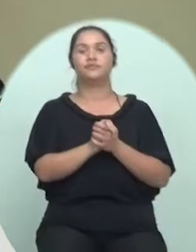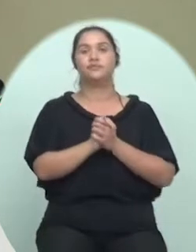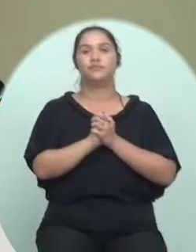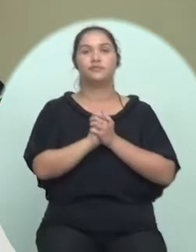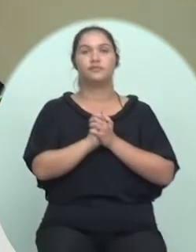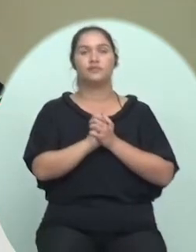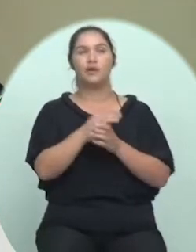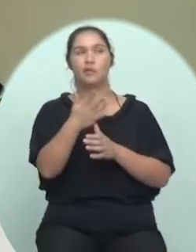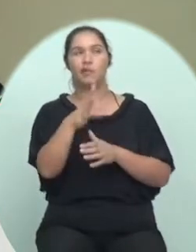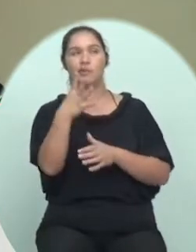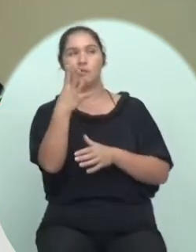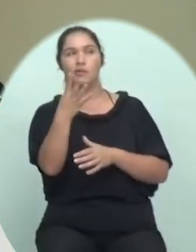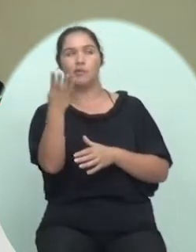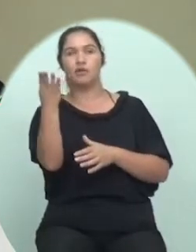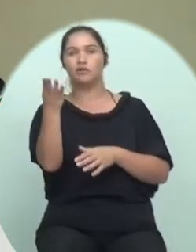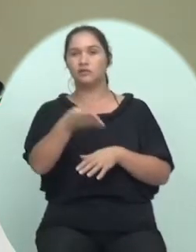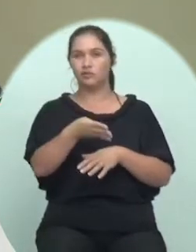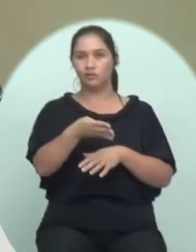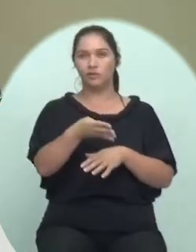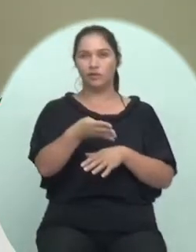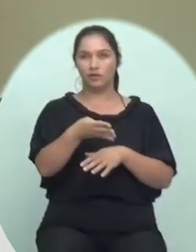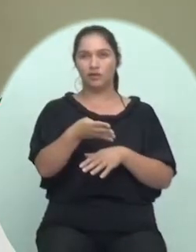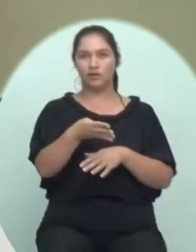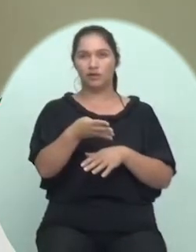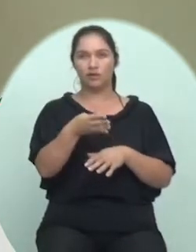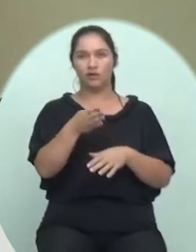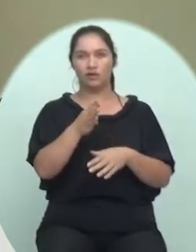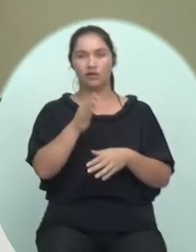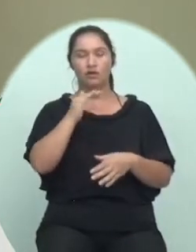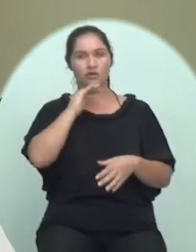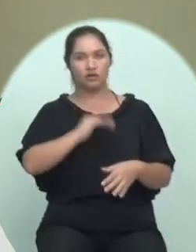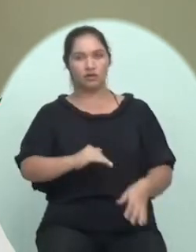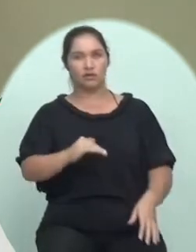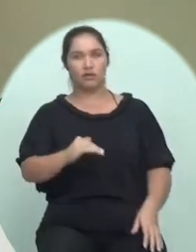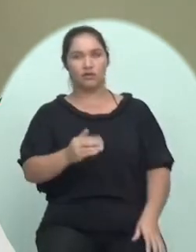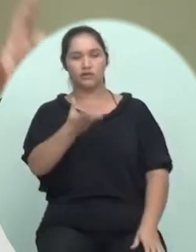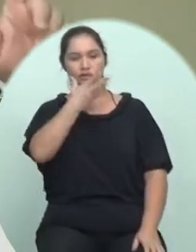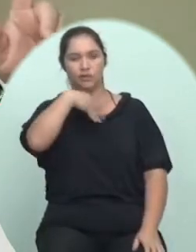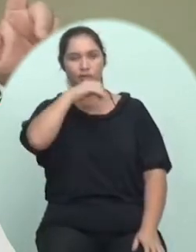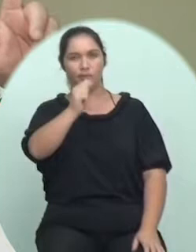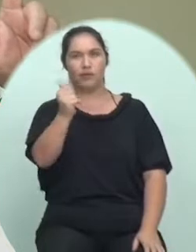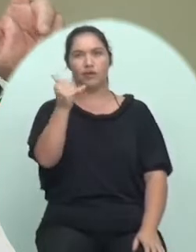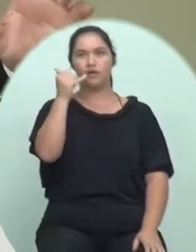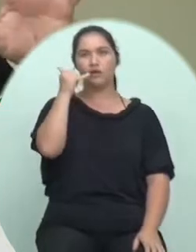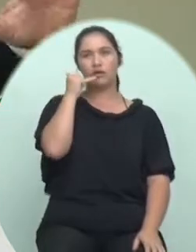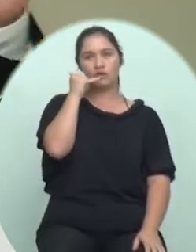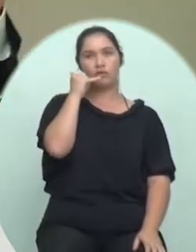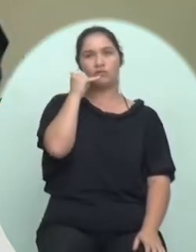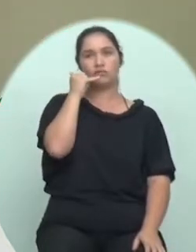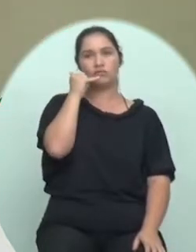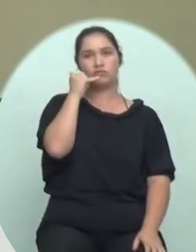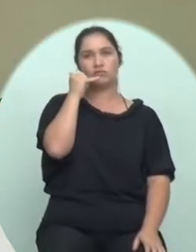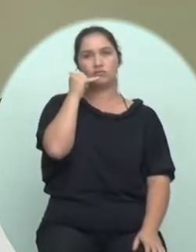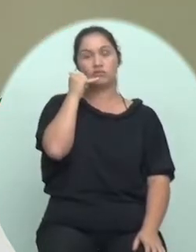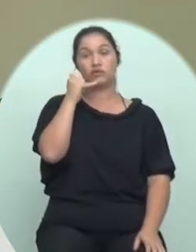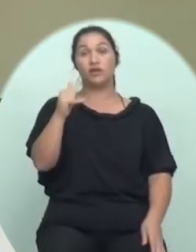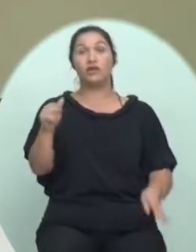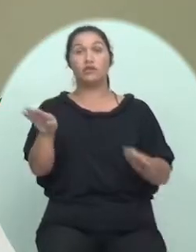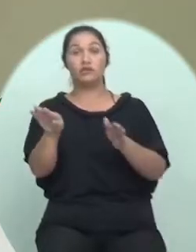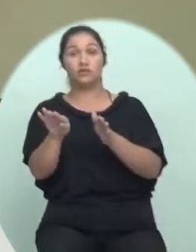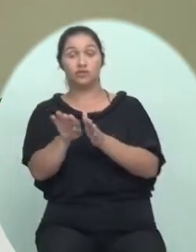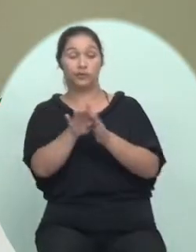pelas 4h30, me ligou um pai que ele veio com uma criança aqui às 6 da tarde, para vir aqui de 6 meses, para vacinar aquela vacinação dos